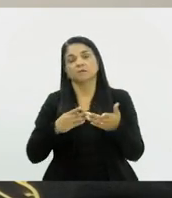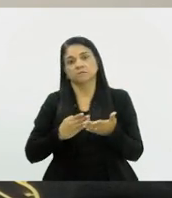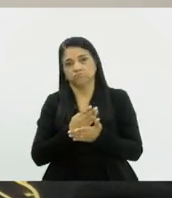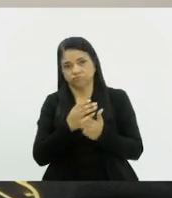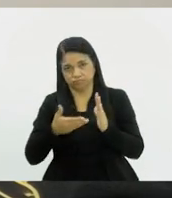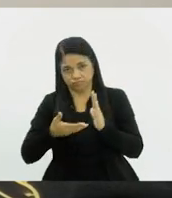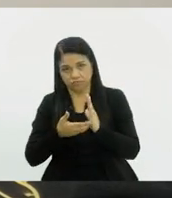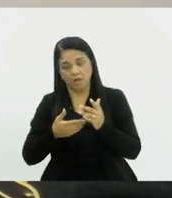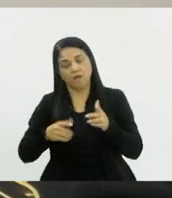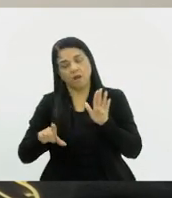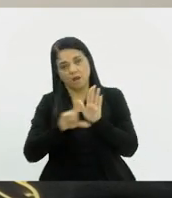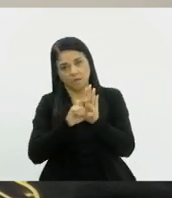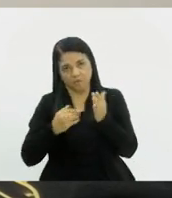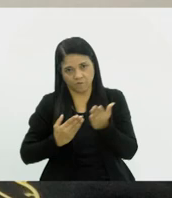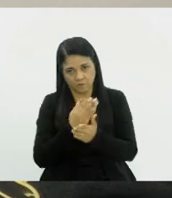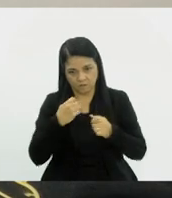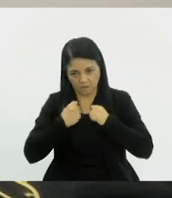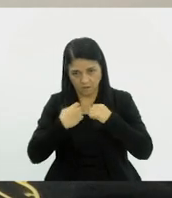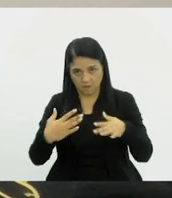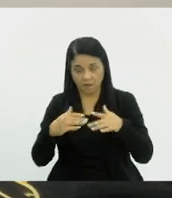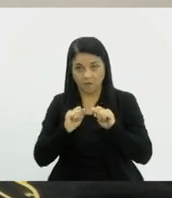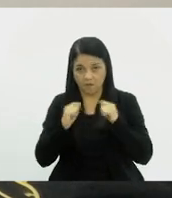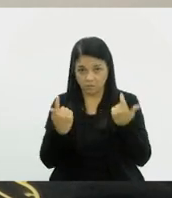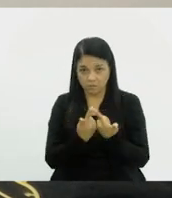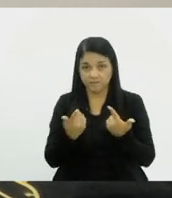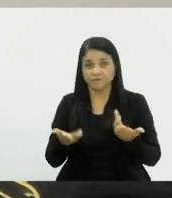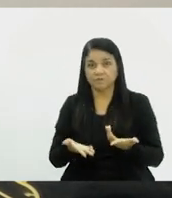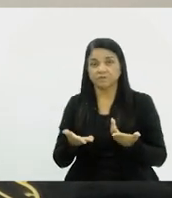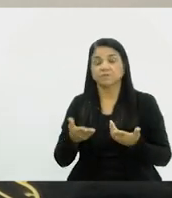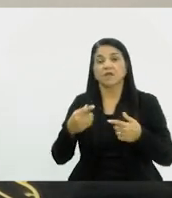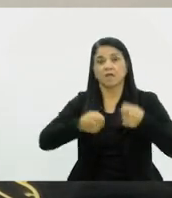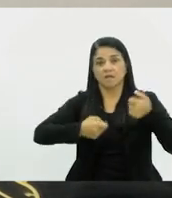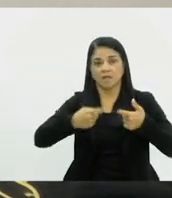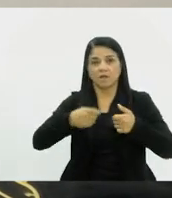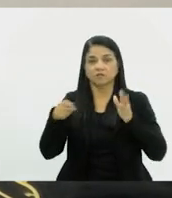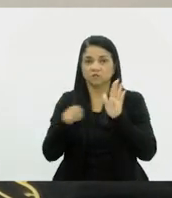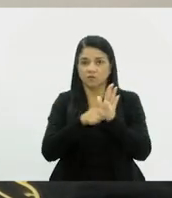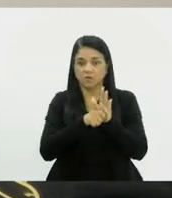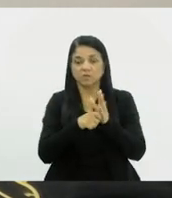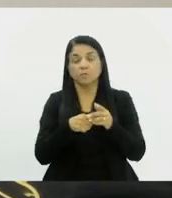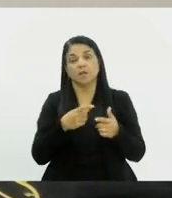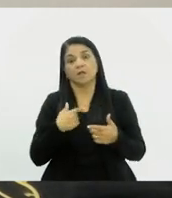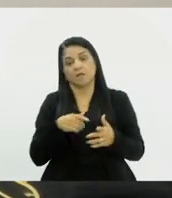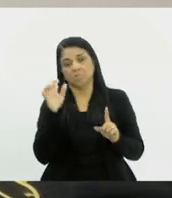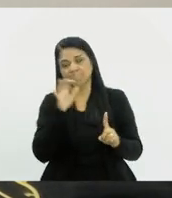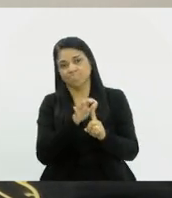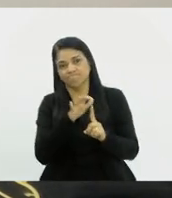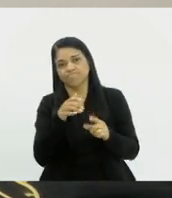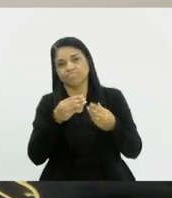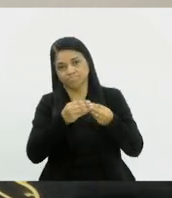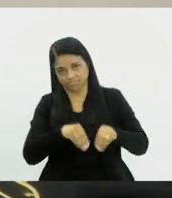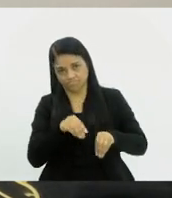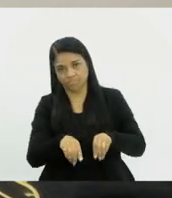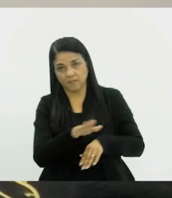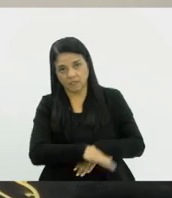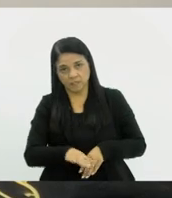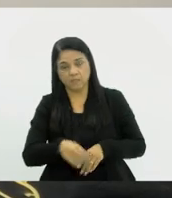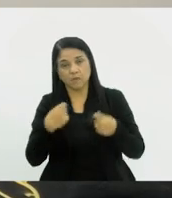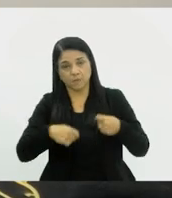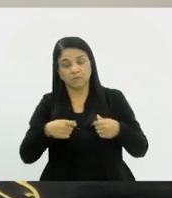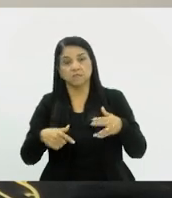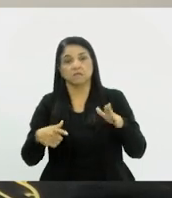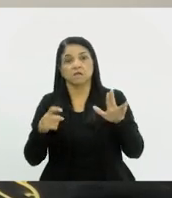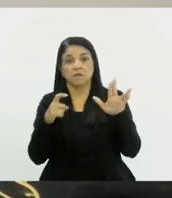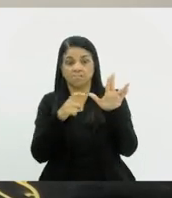alerge mas dizendo também que esse proibicionismo essa lógica da guerra de drogas hoje afeta também crianças que precisam do remédio ou seja a maconha